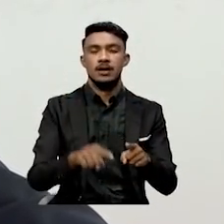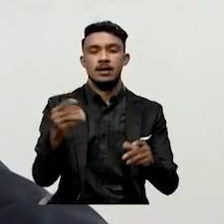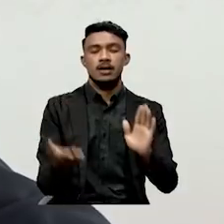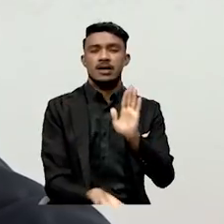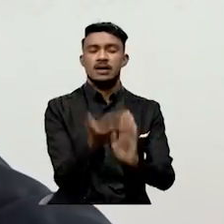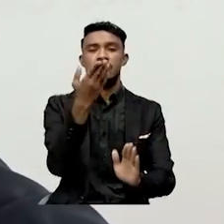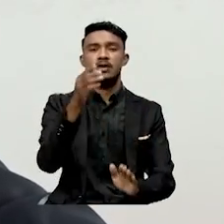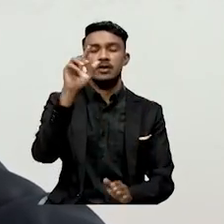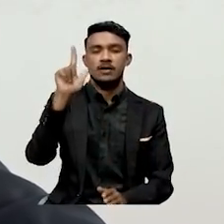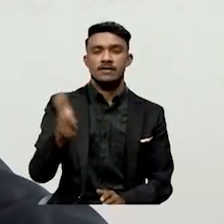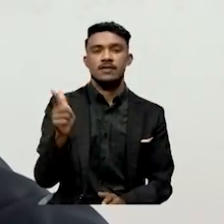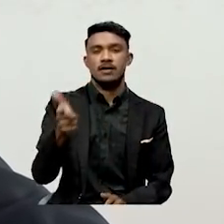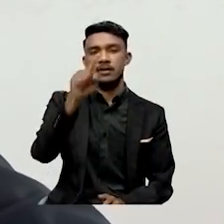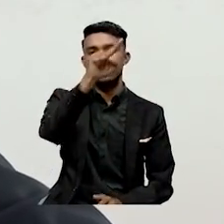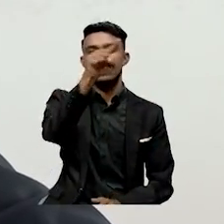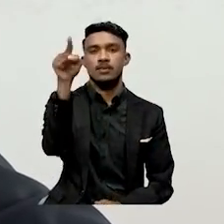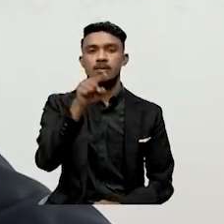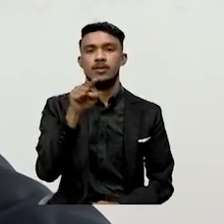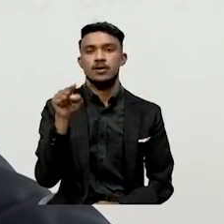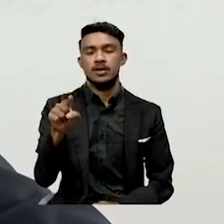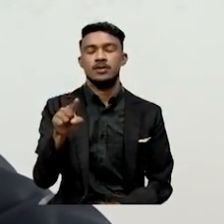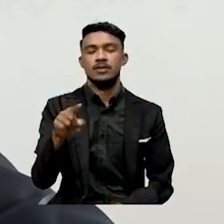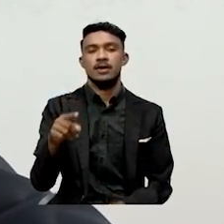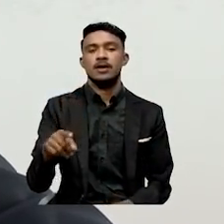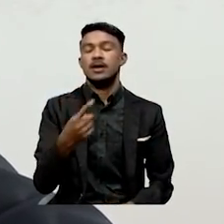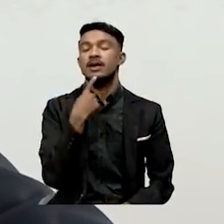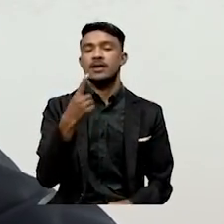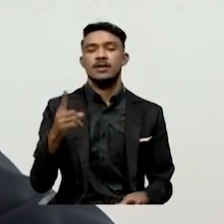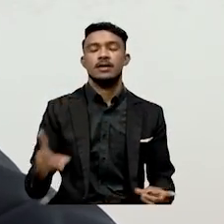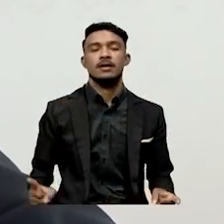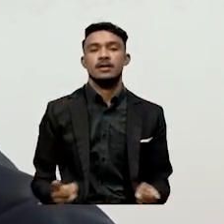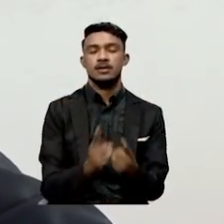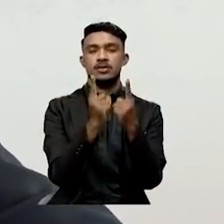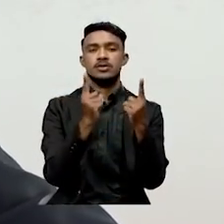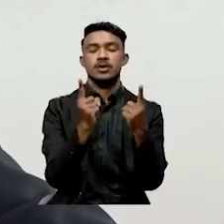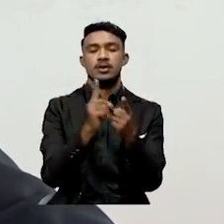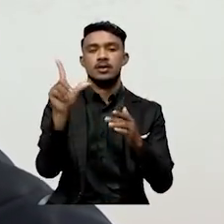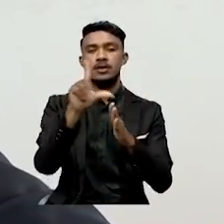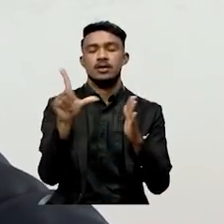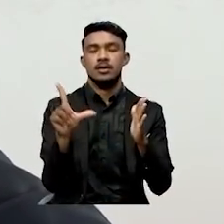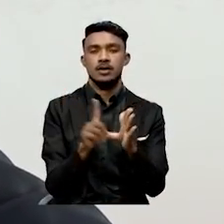liu 20% berarti ni cometa na infrasaun ka koema ne duni ne